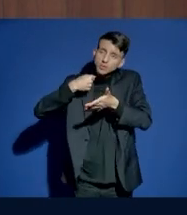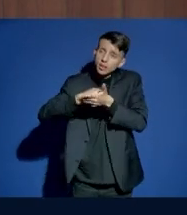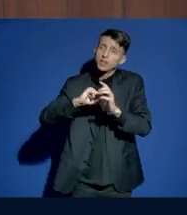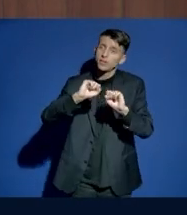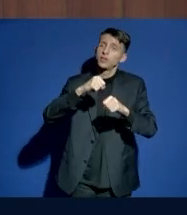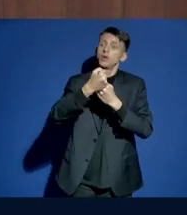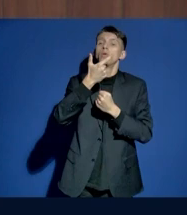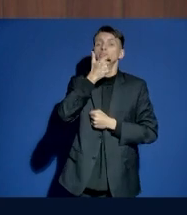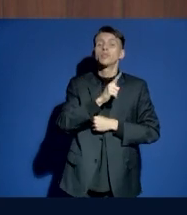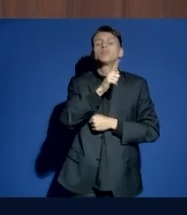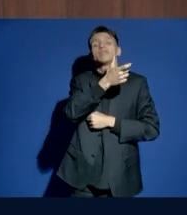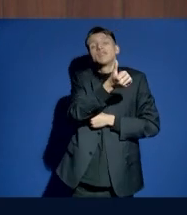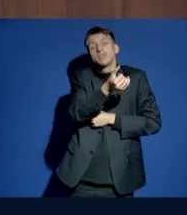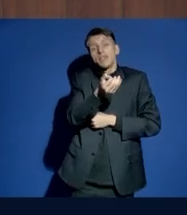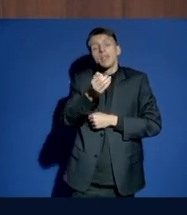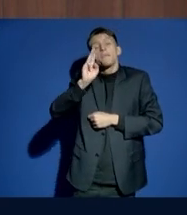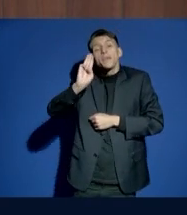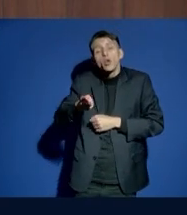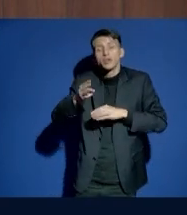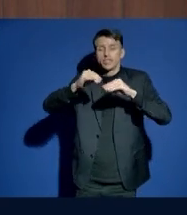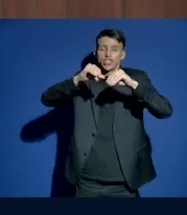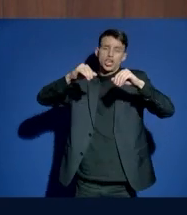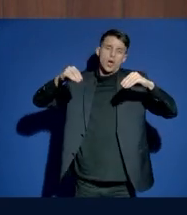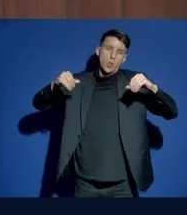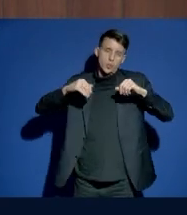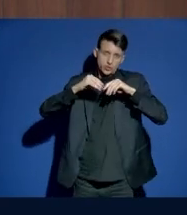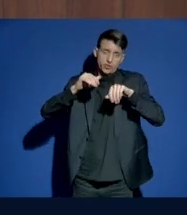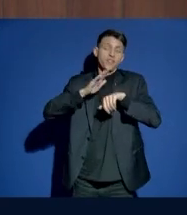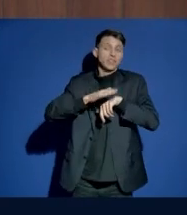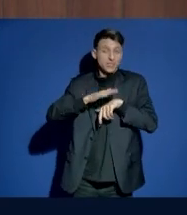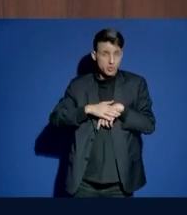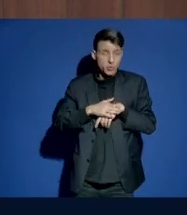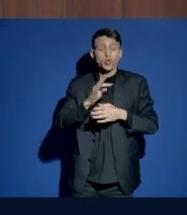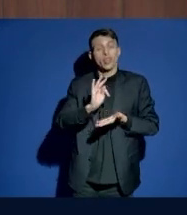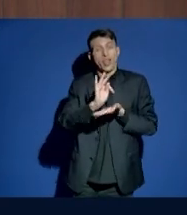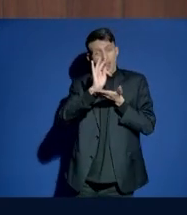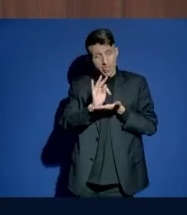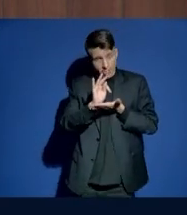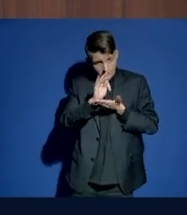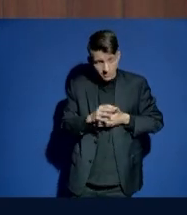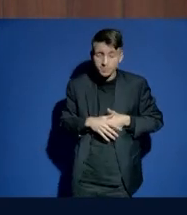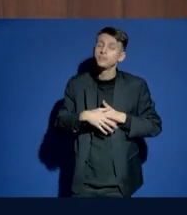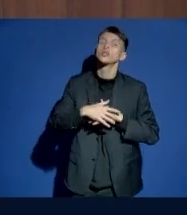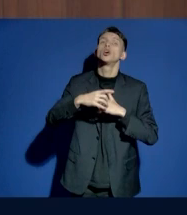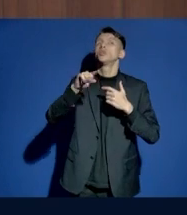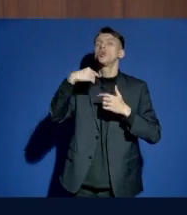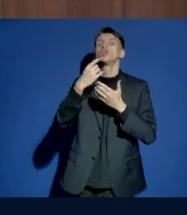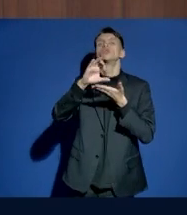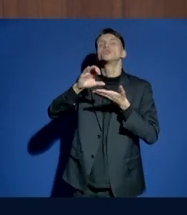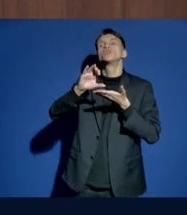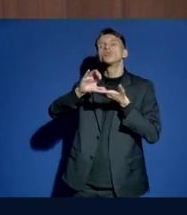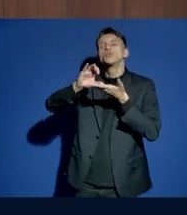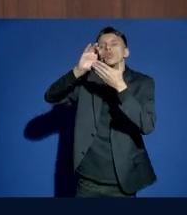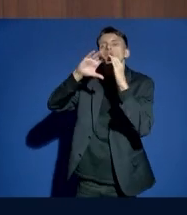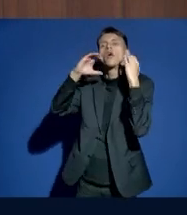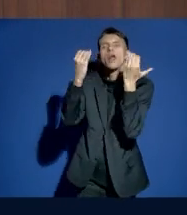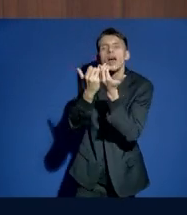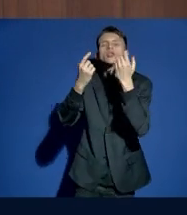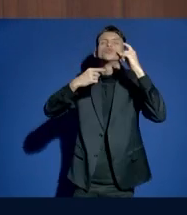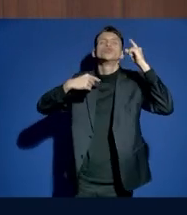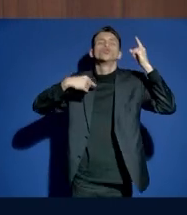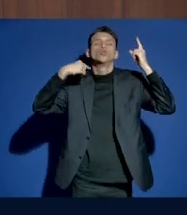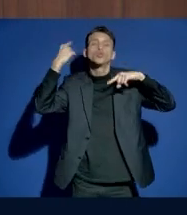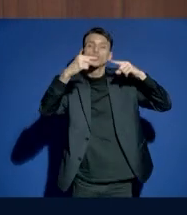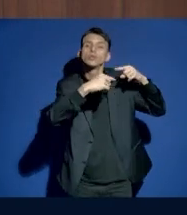60 milhões toneladas de grãos Tá certo então nós estamos no Congresso sobre problema de negociação de dívida de